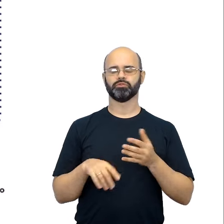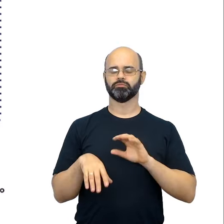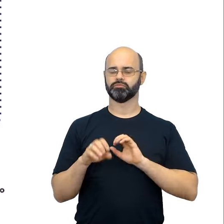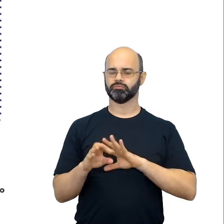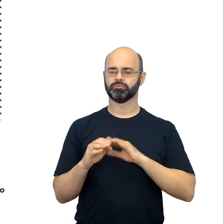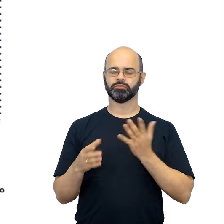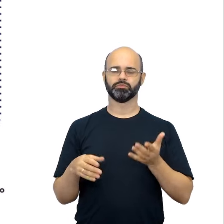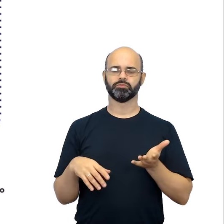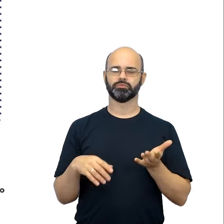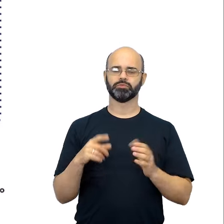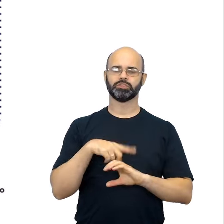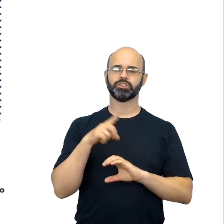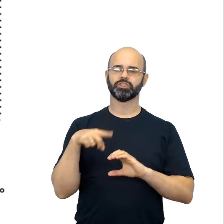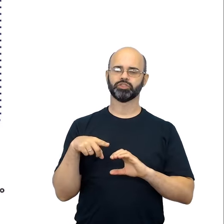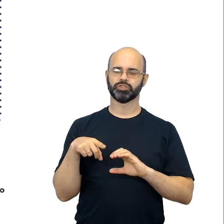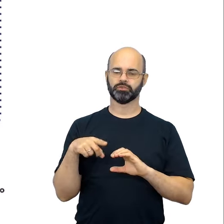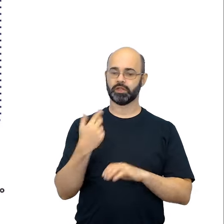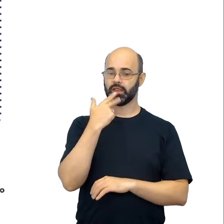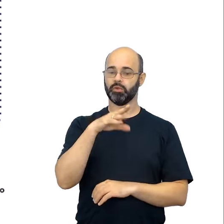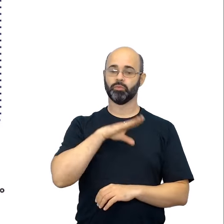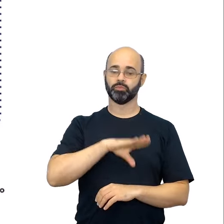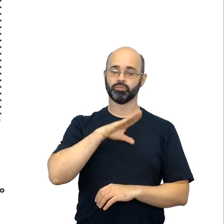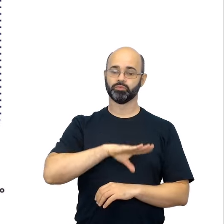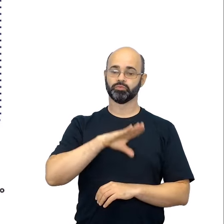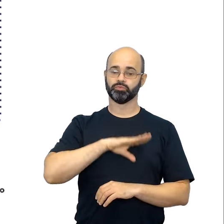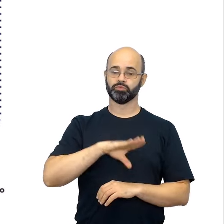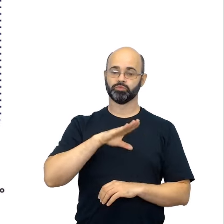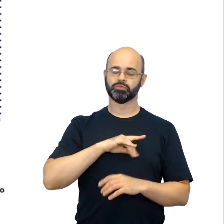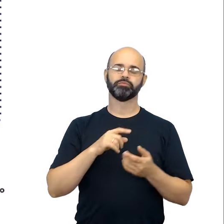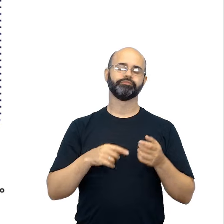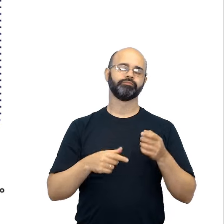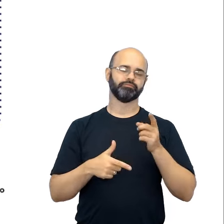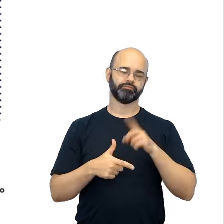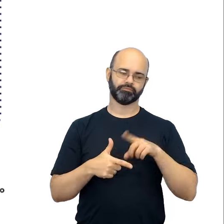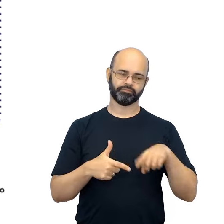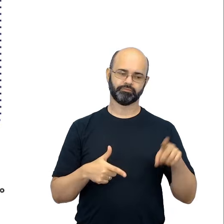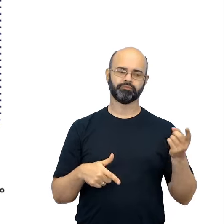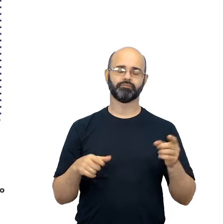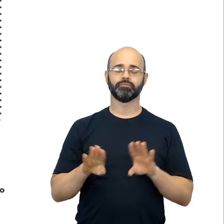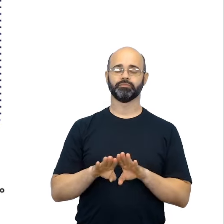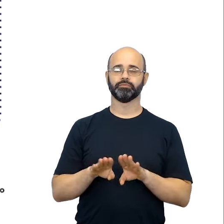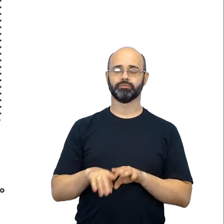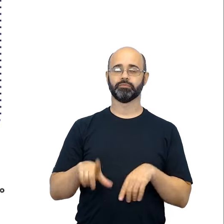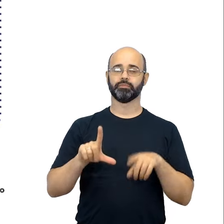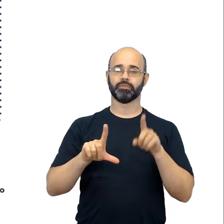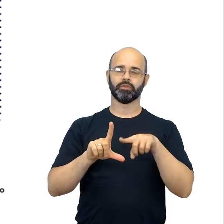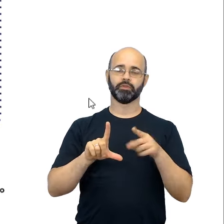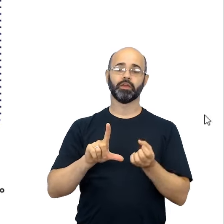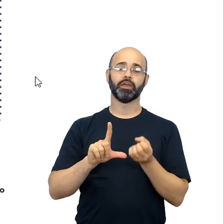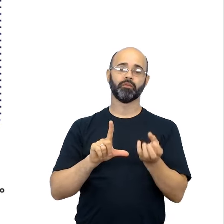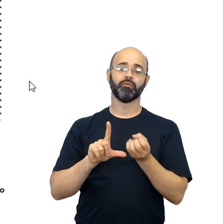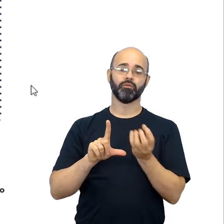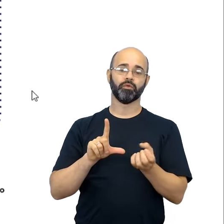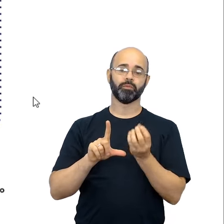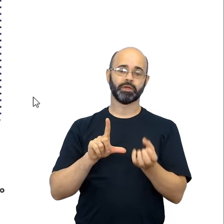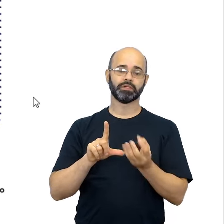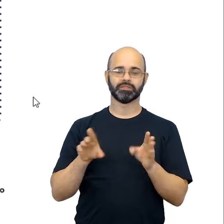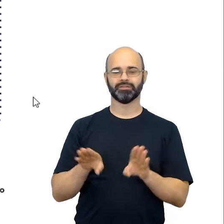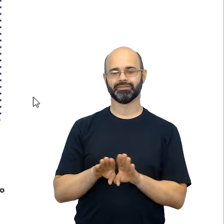língua portuguesa, que aí também há a presença de gráficos e infográficos também. Então, vamos lá? O próximo.